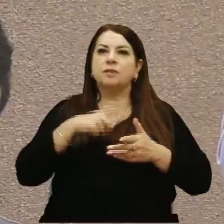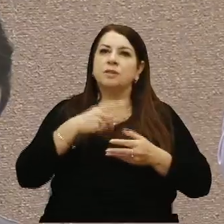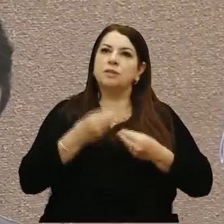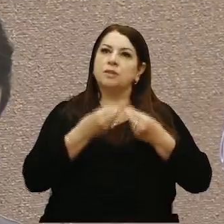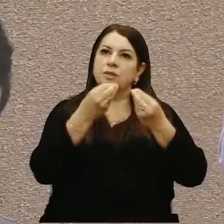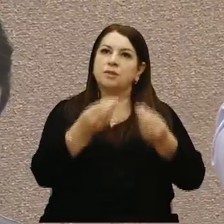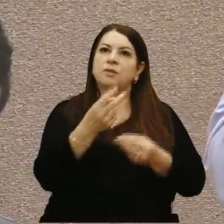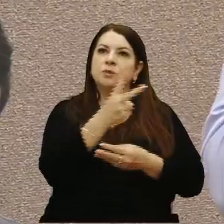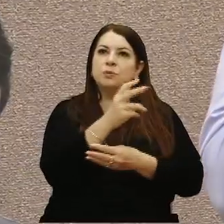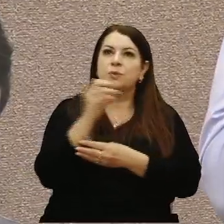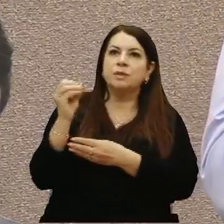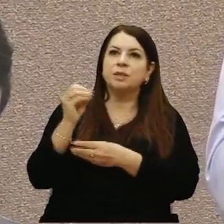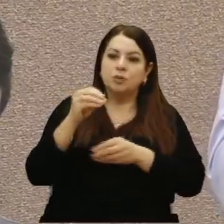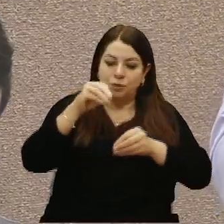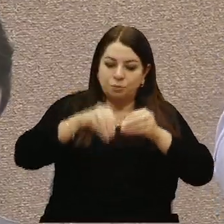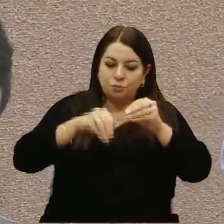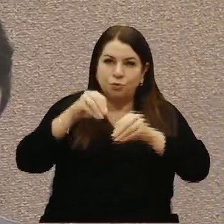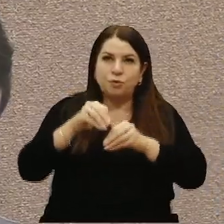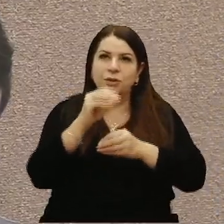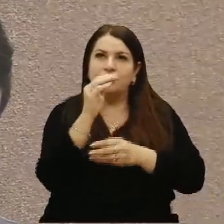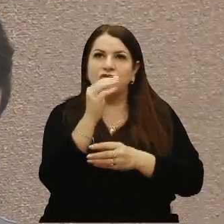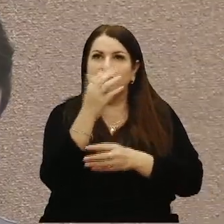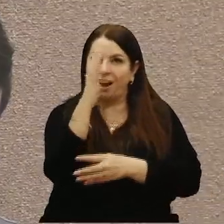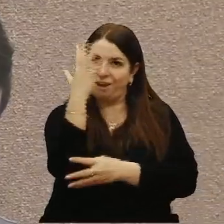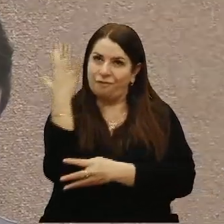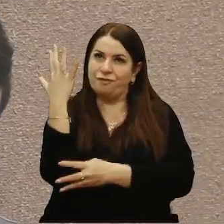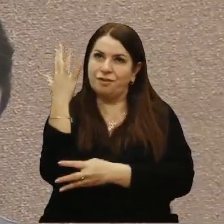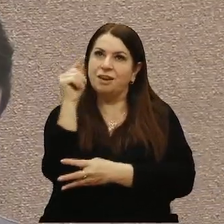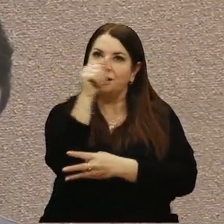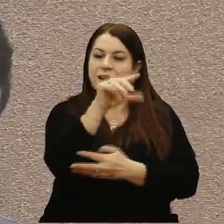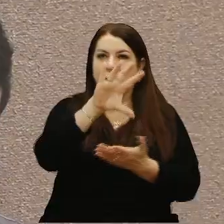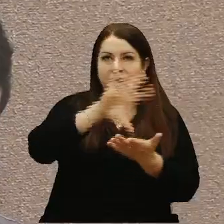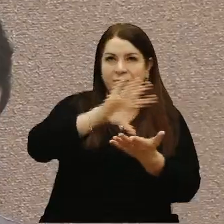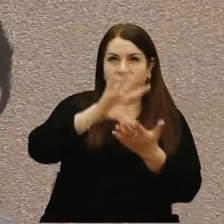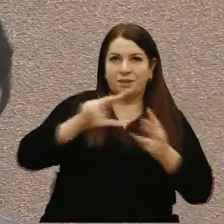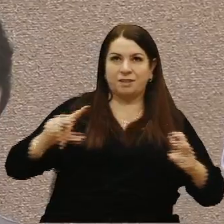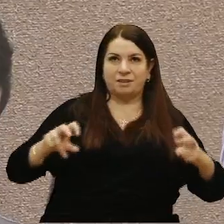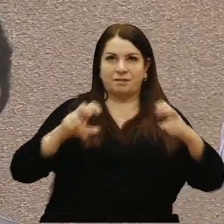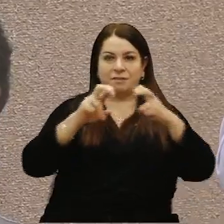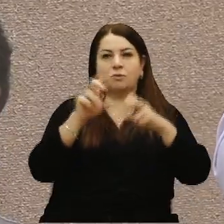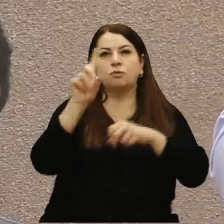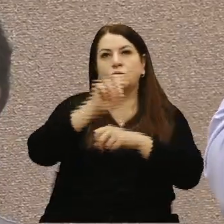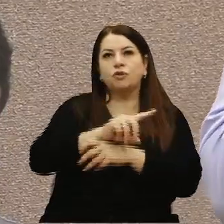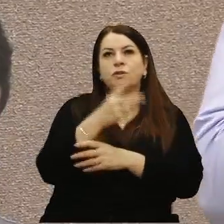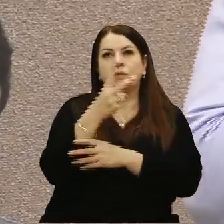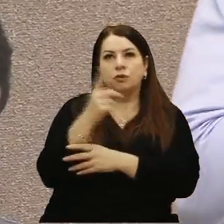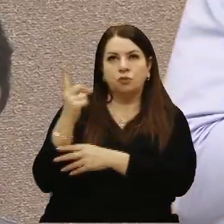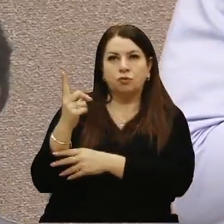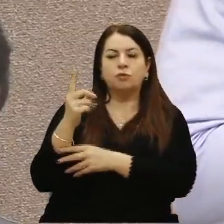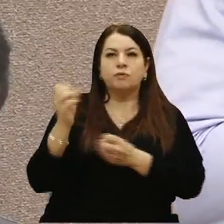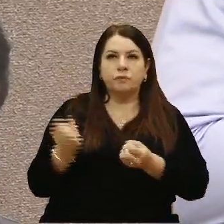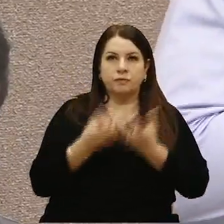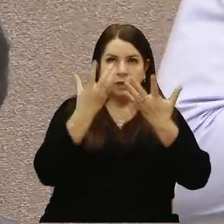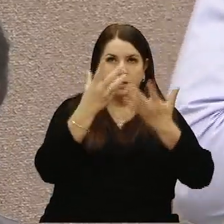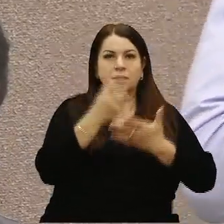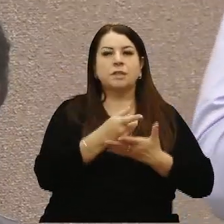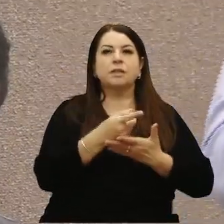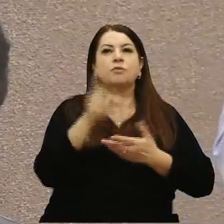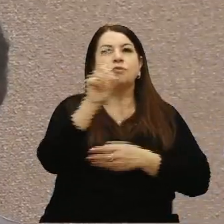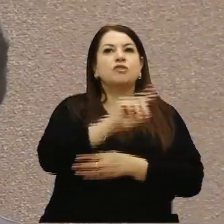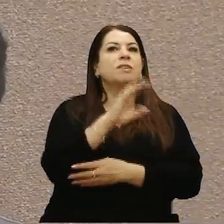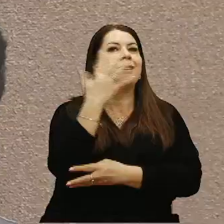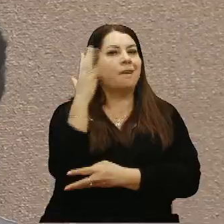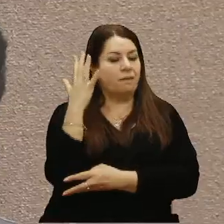de 200 mudas de árvore lá na Praça Dante Alighieri. No próximo dia 21 nós iremos comemorar o Dia da Árvore. Então aqui